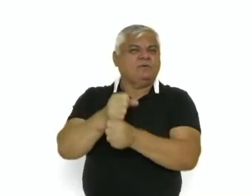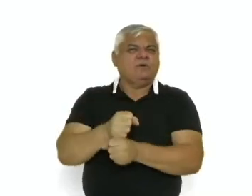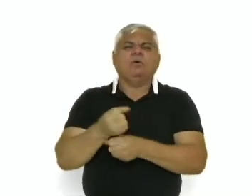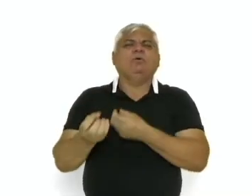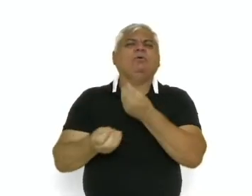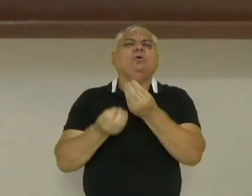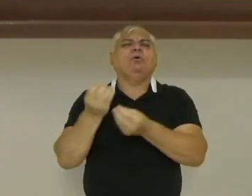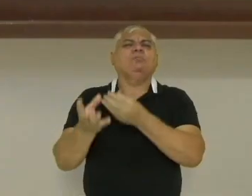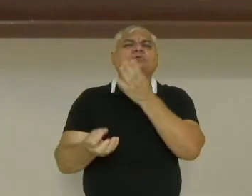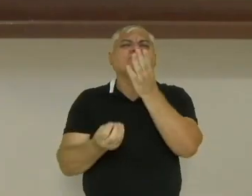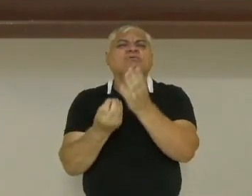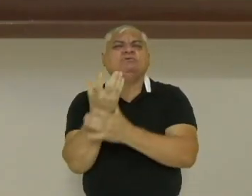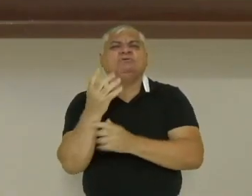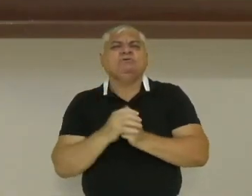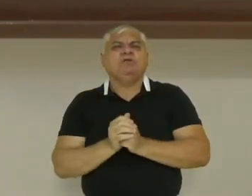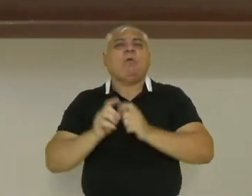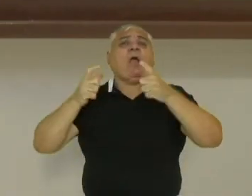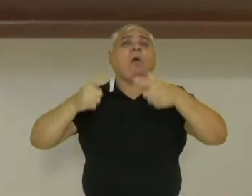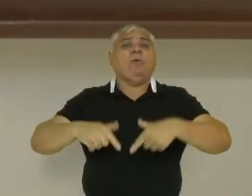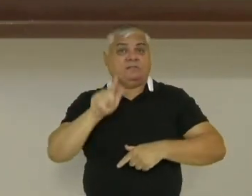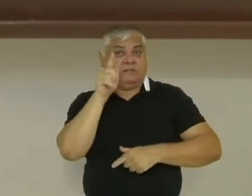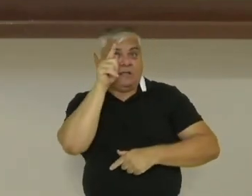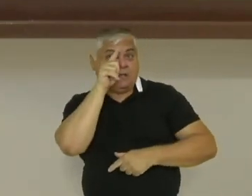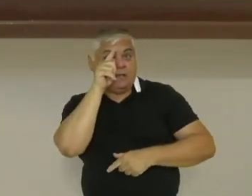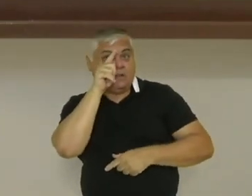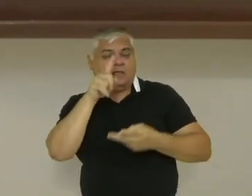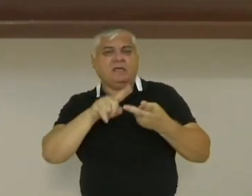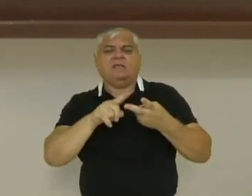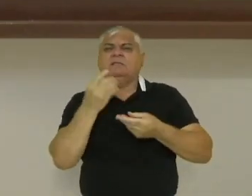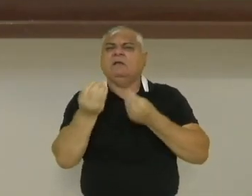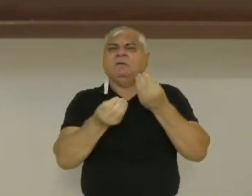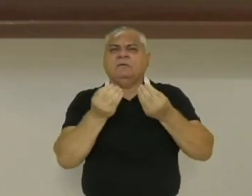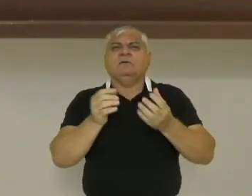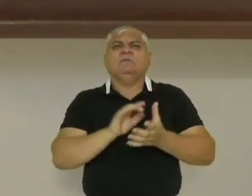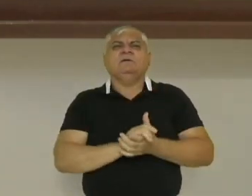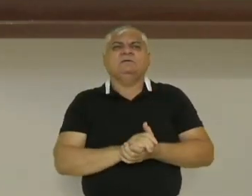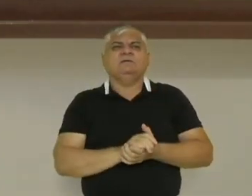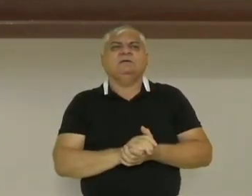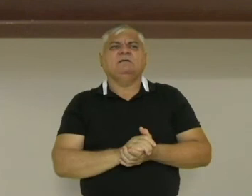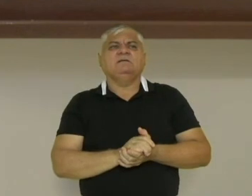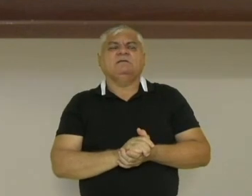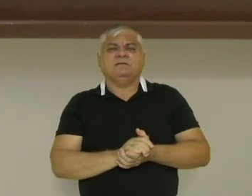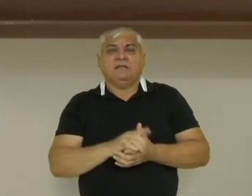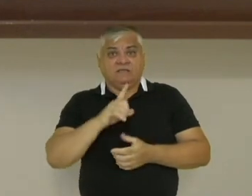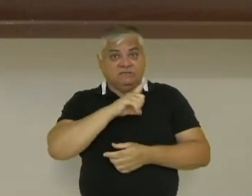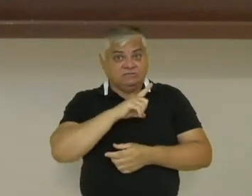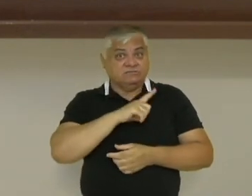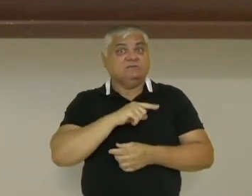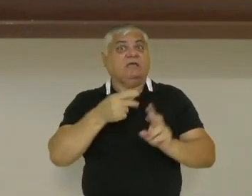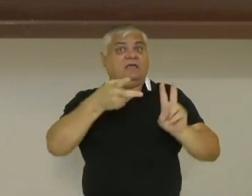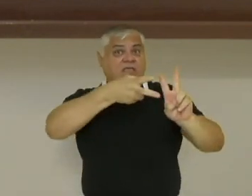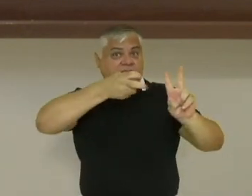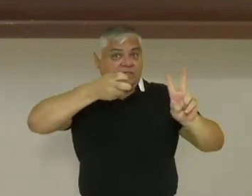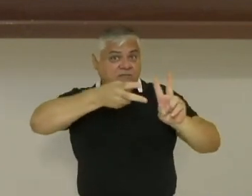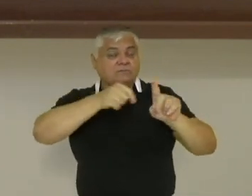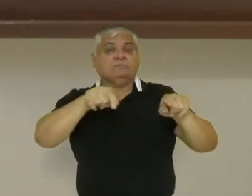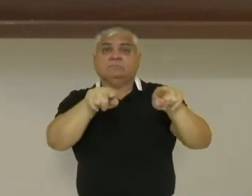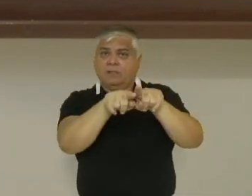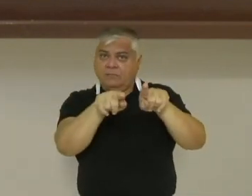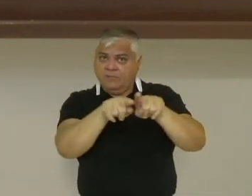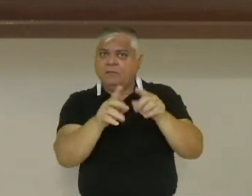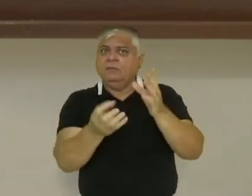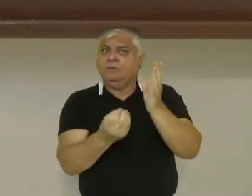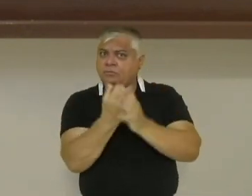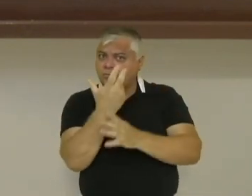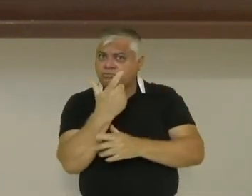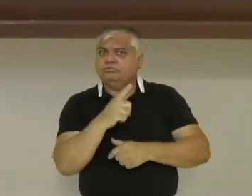é que elas surgiram lá na Grécia, como foi, né? Como foi as lutas, tinha um pouco de luta indígena aqui. Então você acessa ali, né?